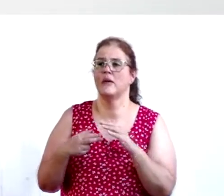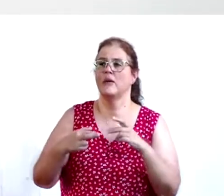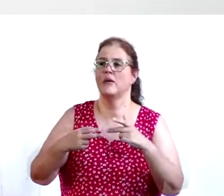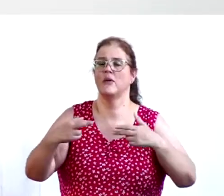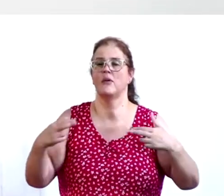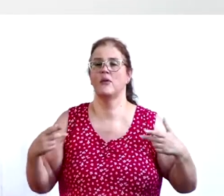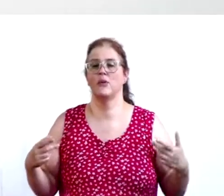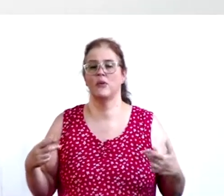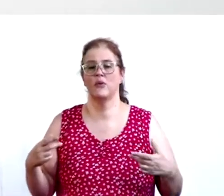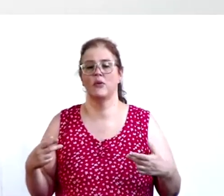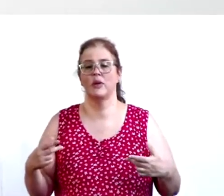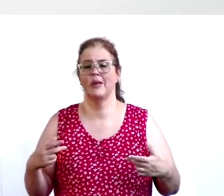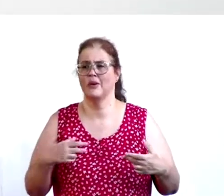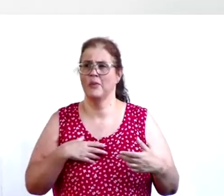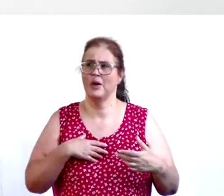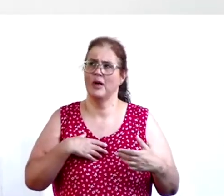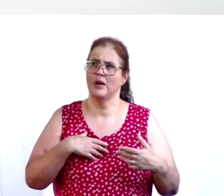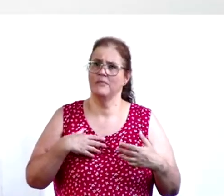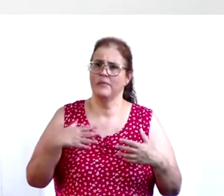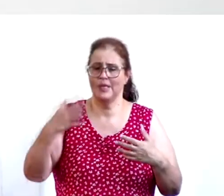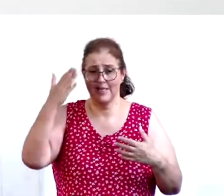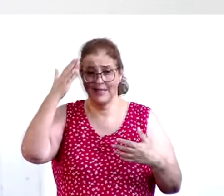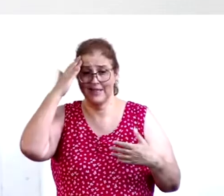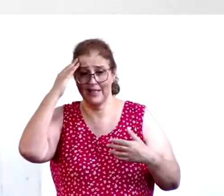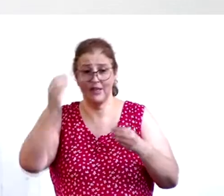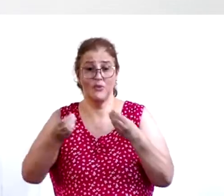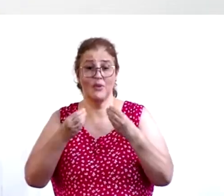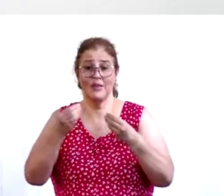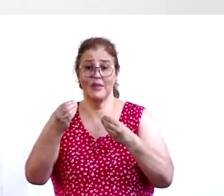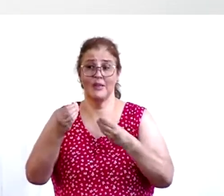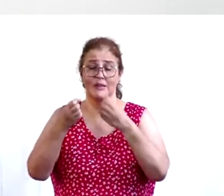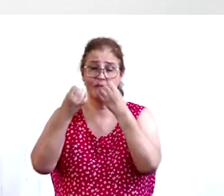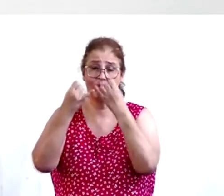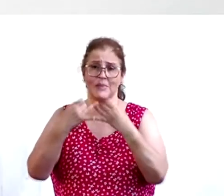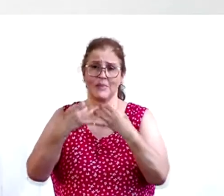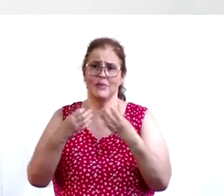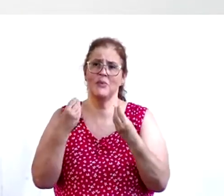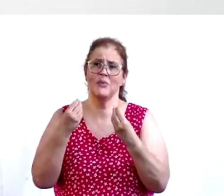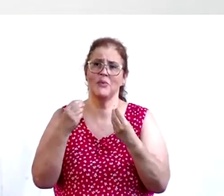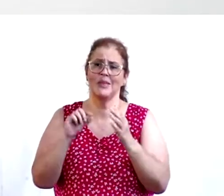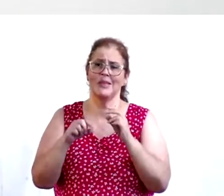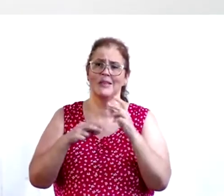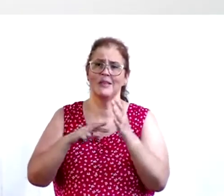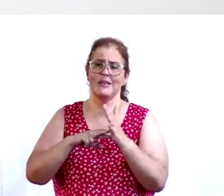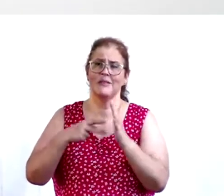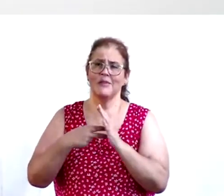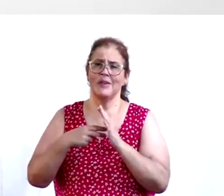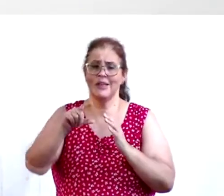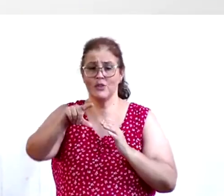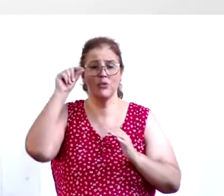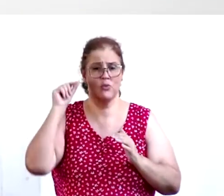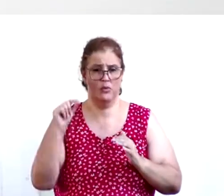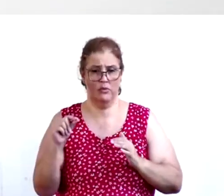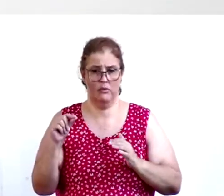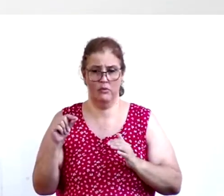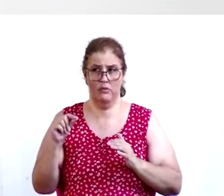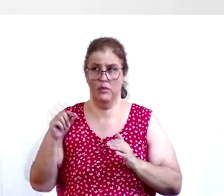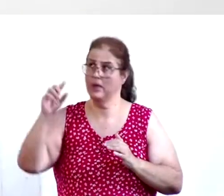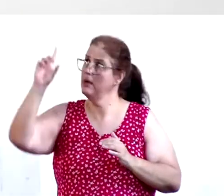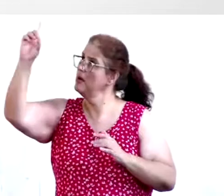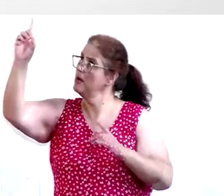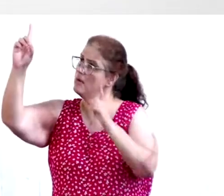desse conceito de escolha. Primeiro conceito em relação à escolha, é unilateral. Deus